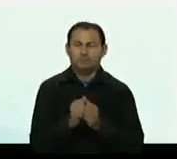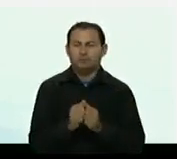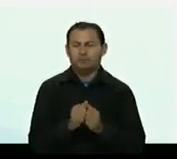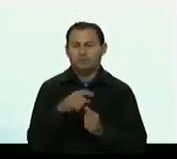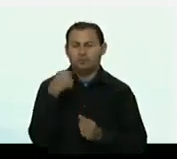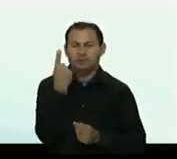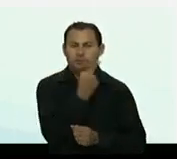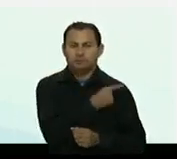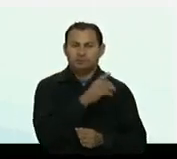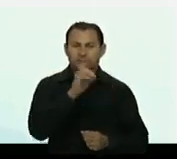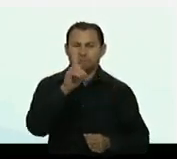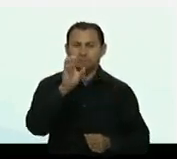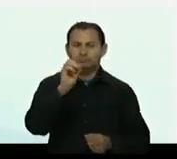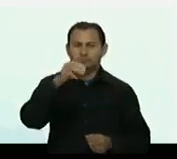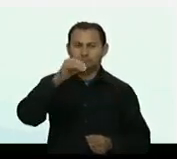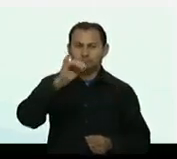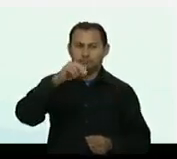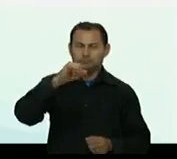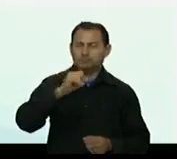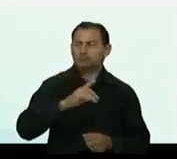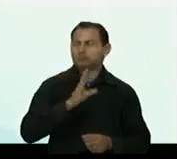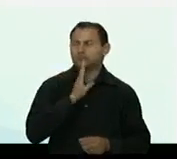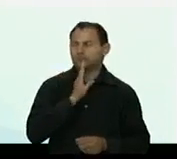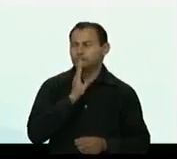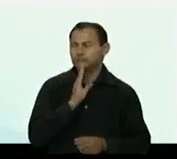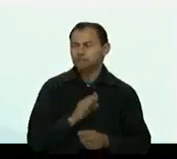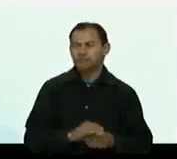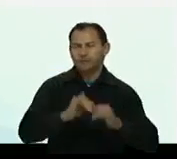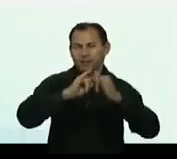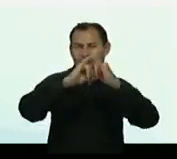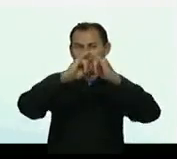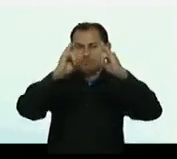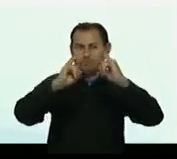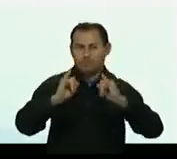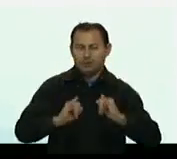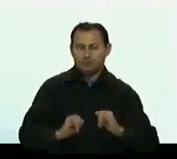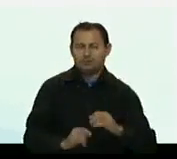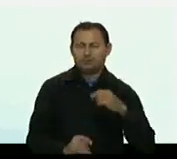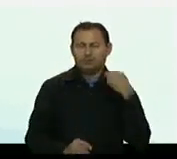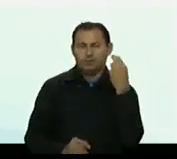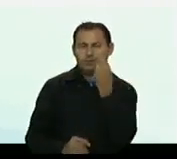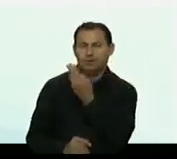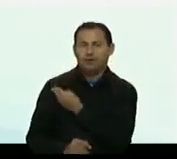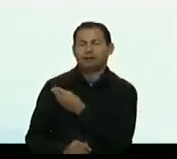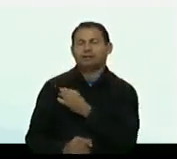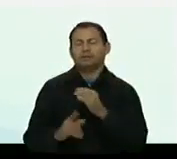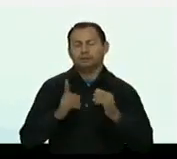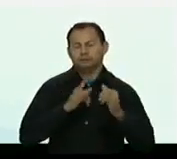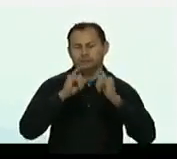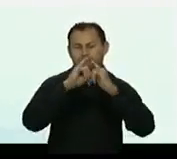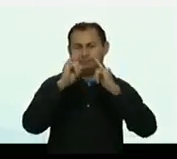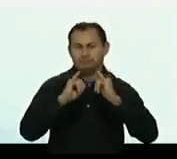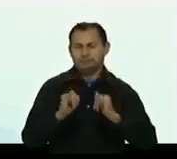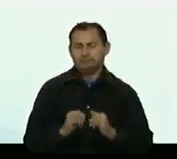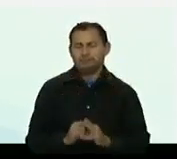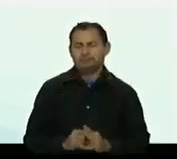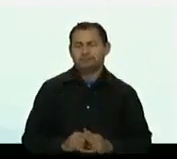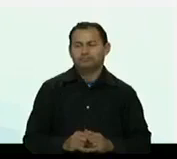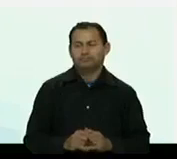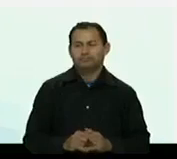nosso domínio, ele é chamado de imagem. Então, nós temos que a imagem de